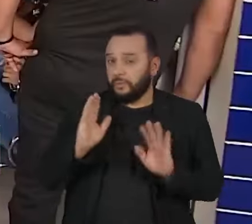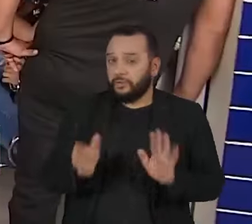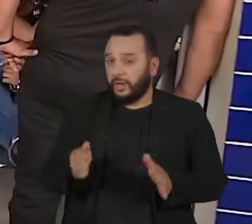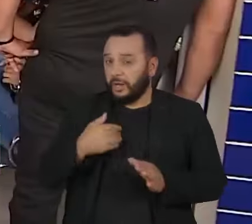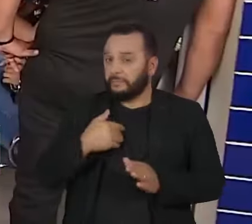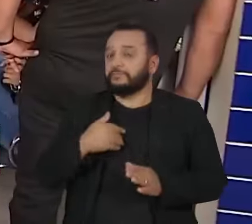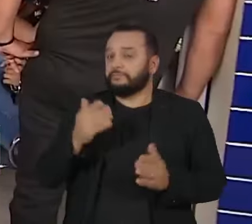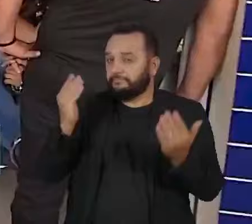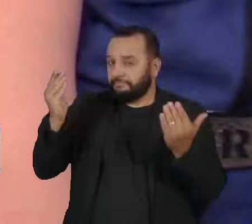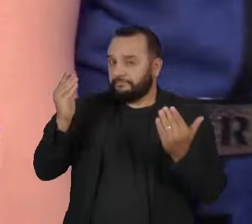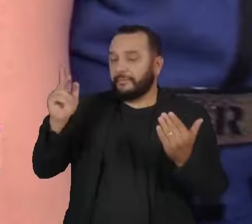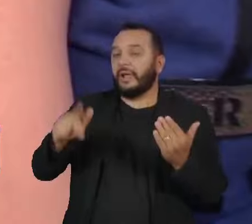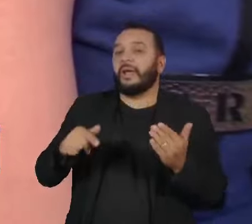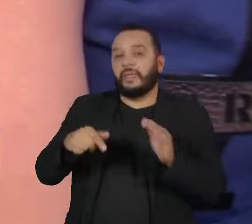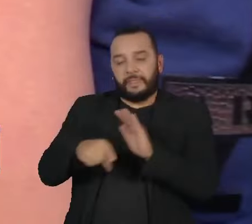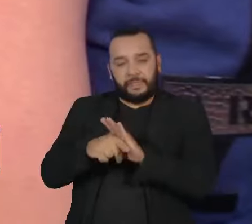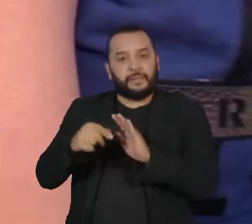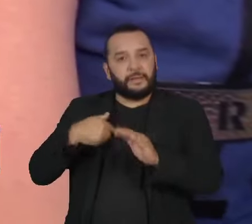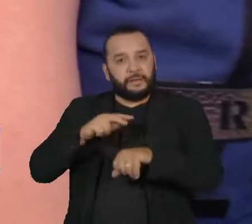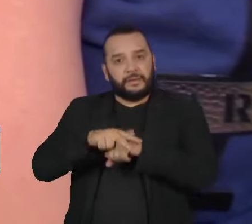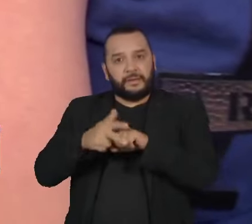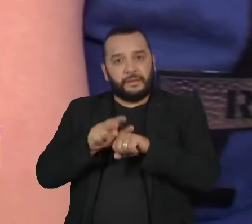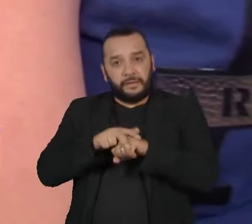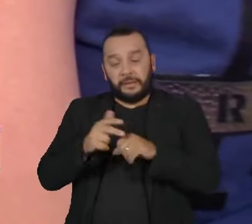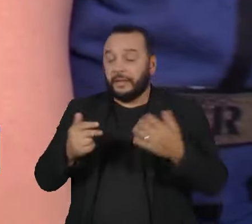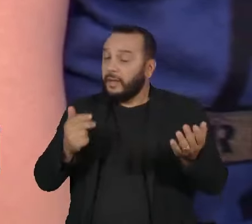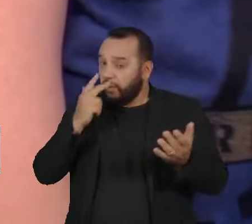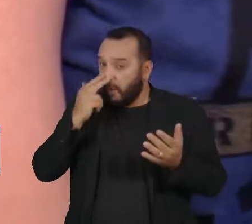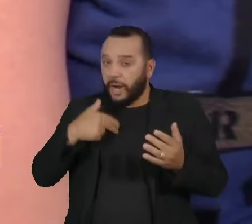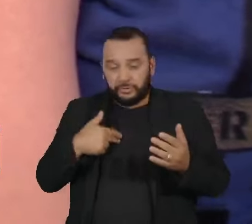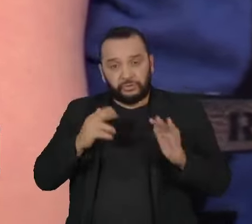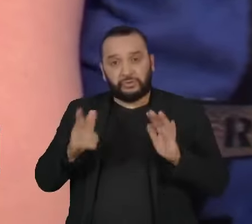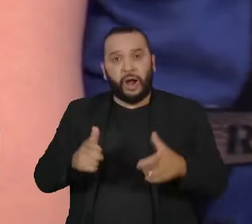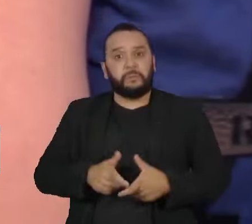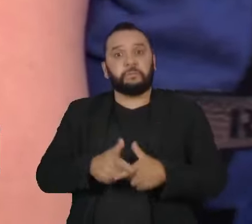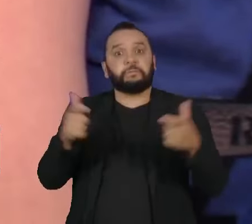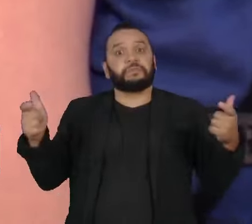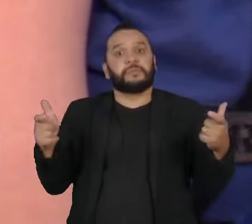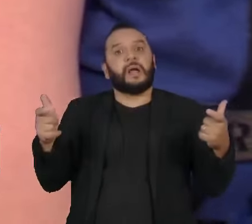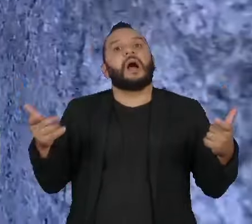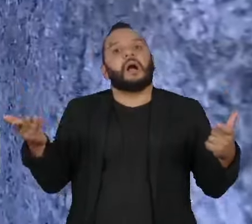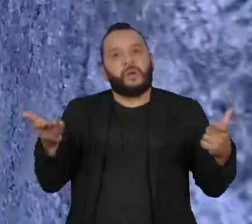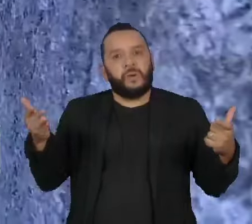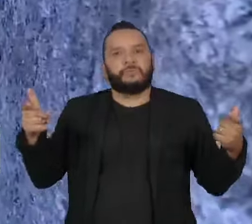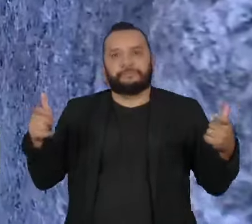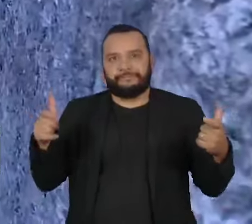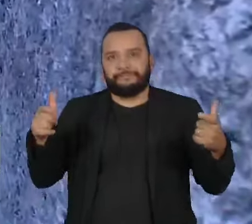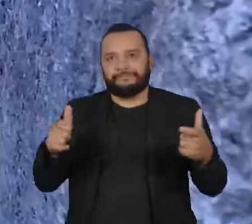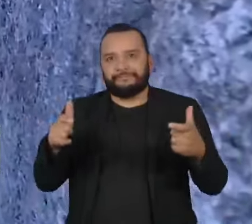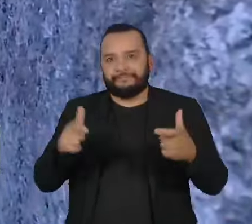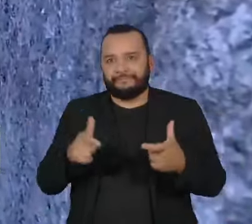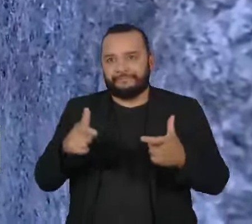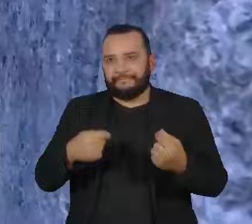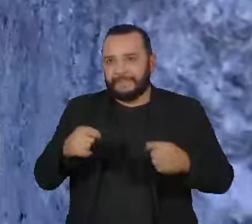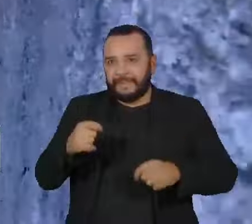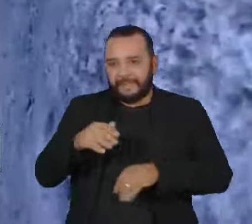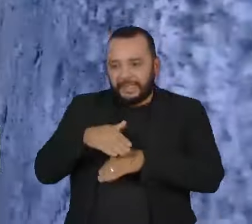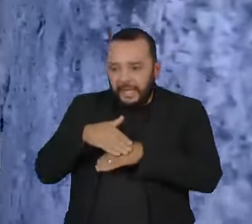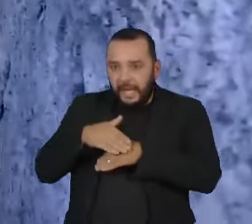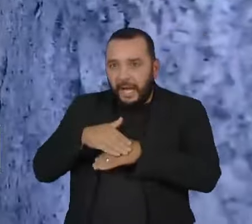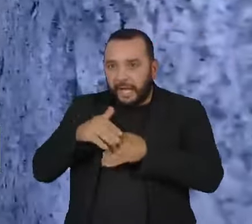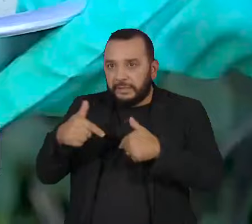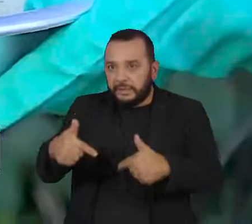pico da epidemia e a tendência de diminuição mas cautela e prevenção são necessárias medidas como a eliminação de